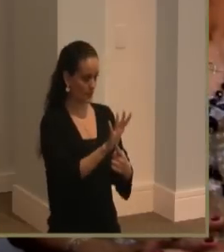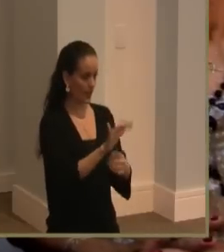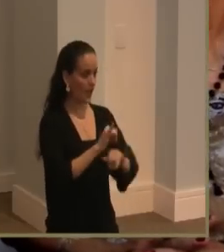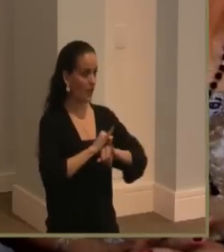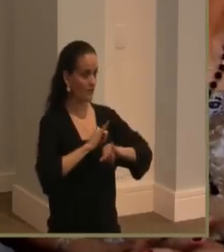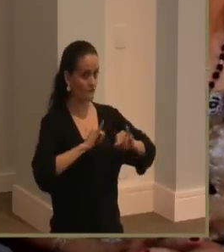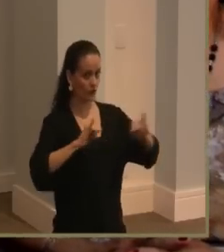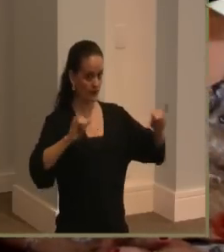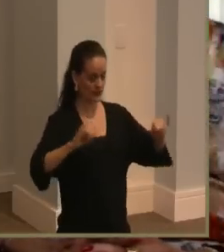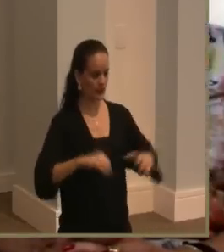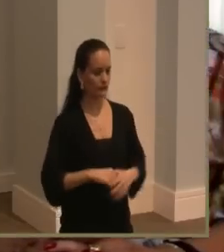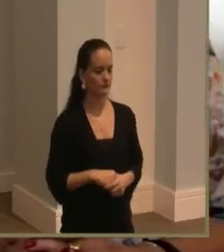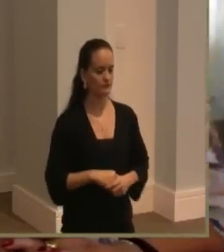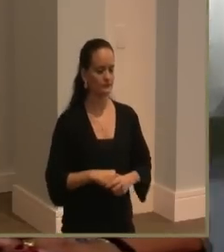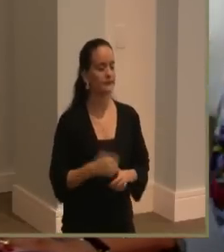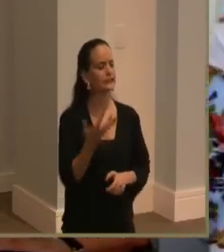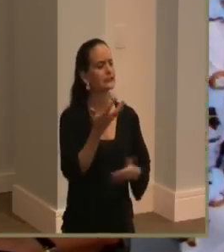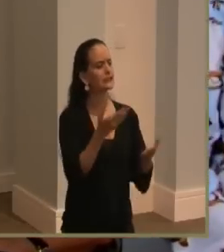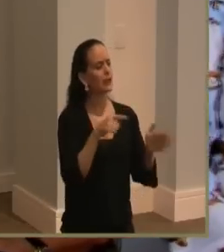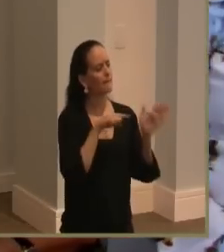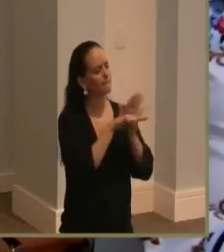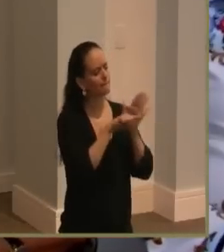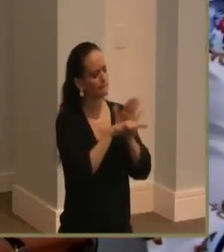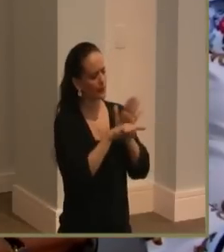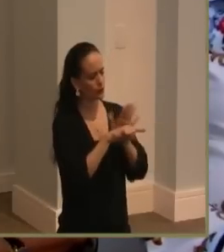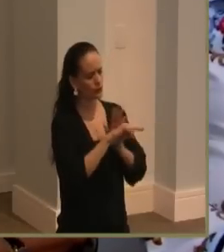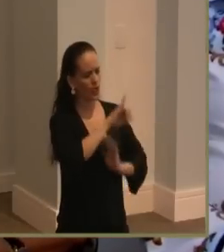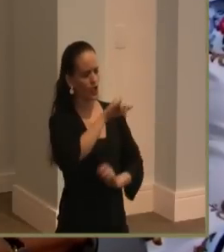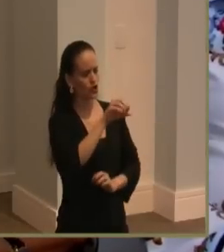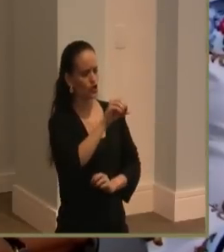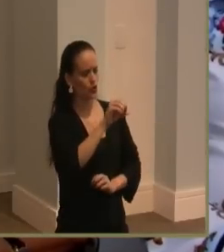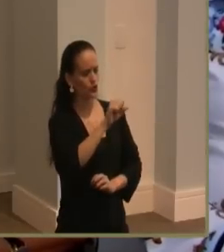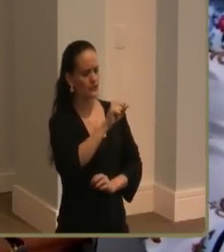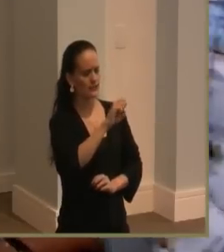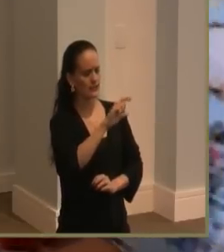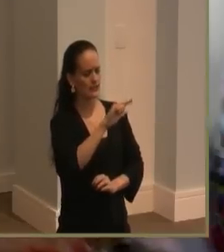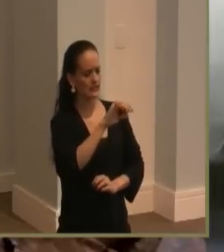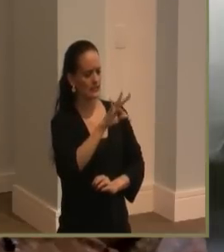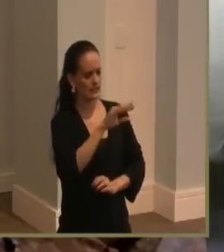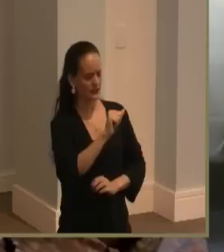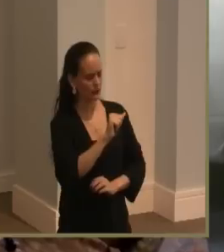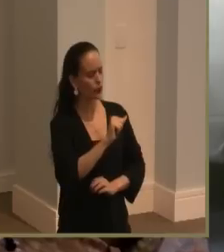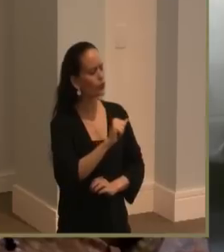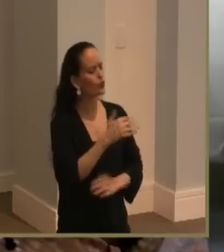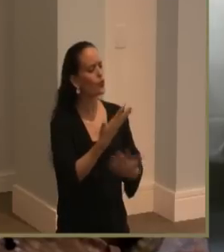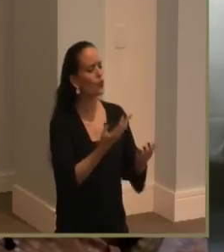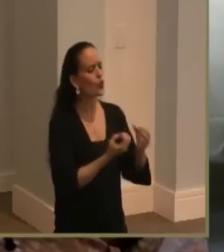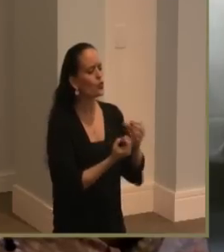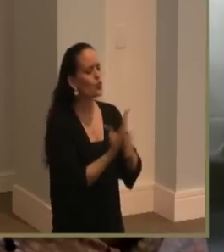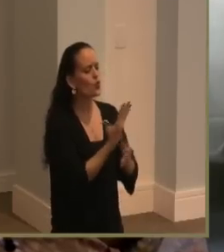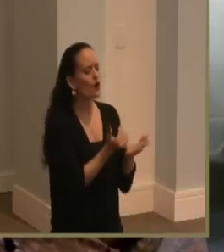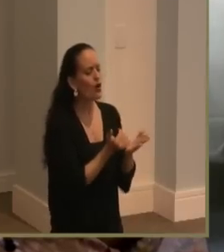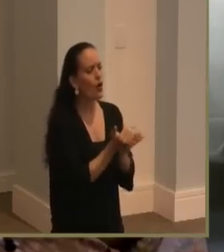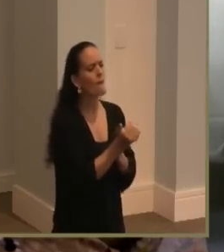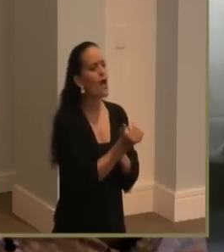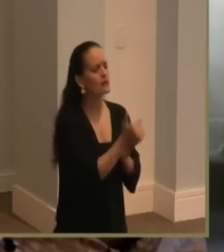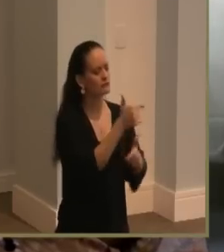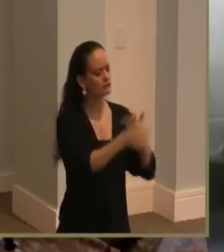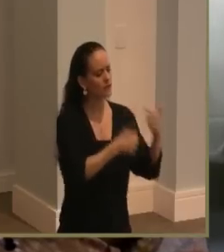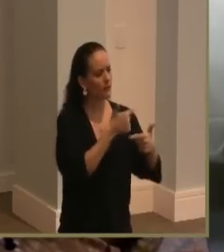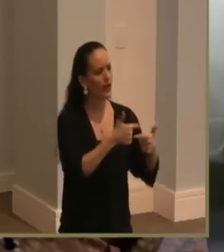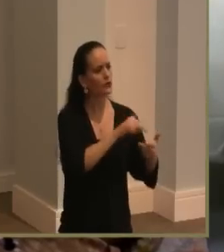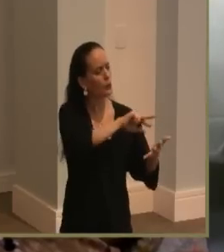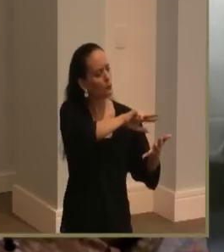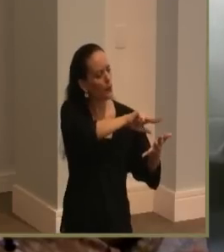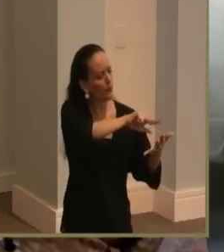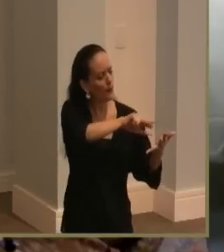esse ministério. Queria perguntar à nossa irmã Joselita, desde quando que acontece esse ministério e quais as áreas de atuação do